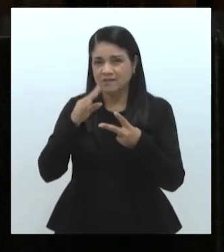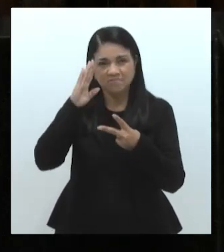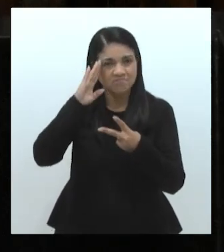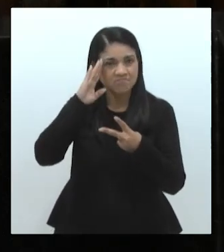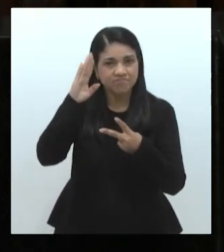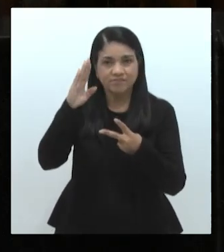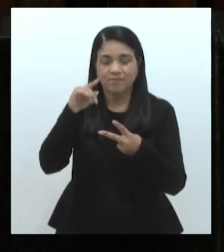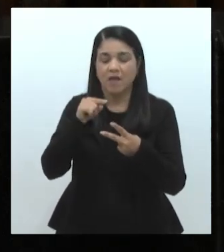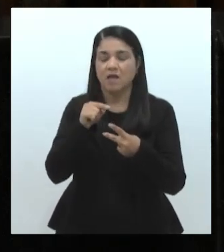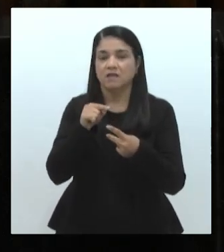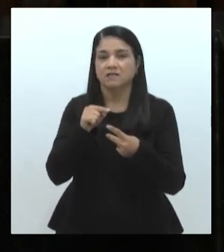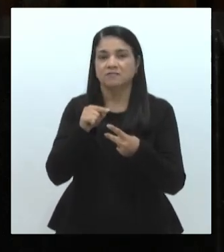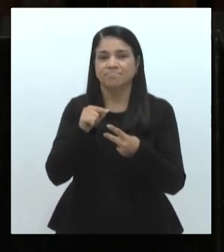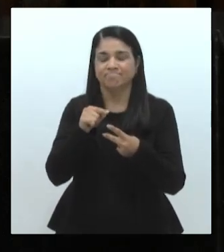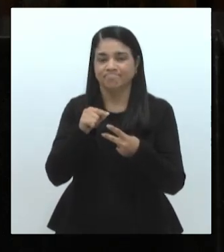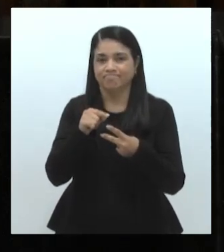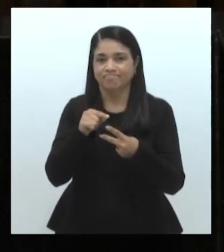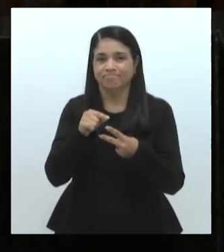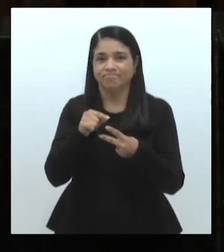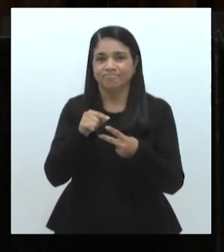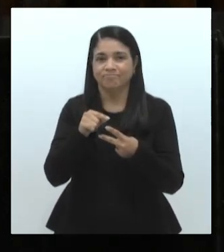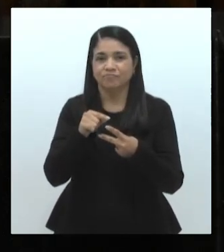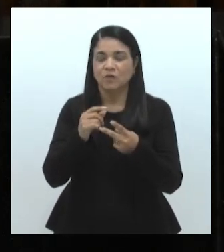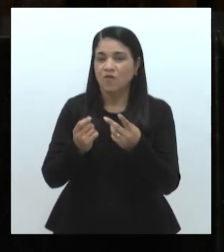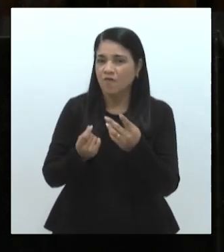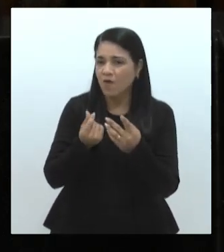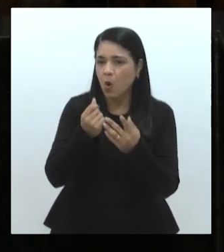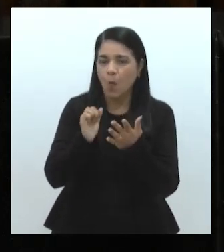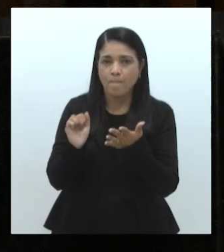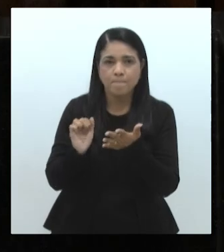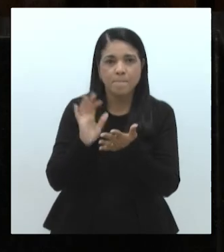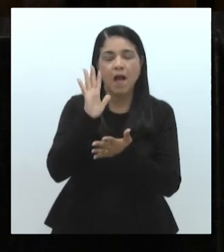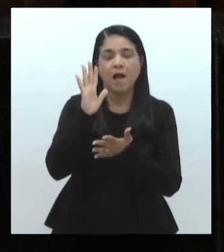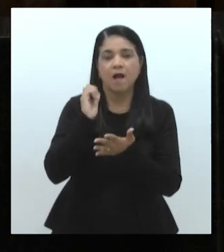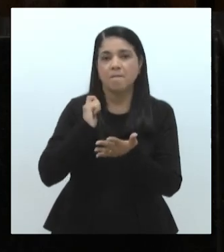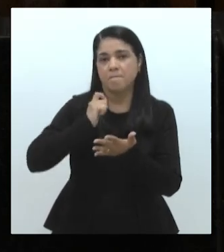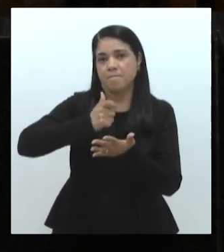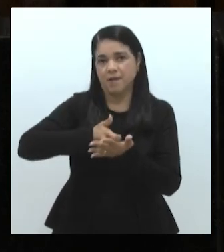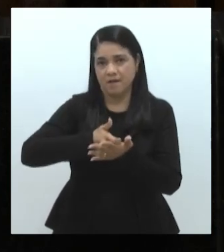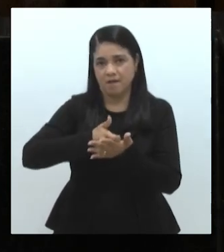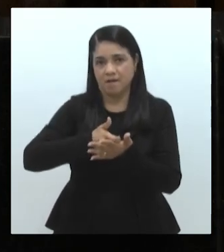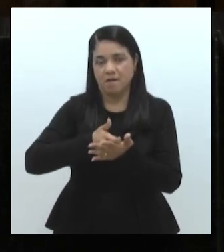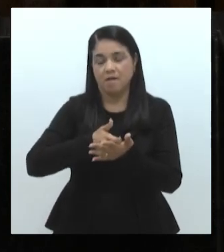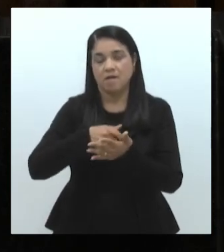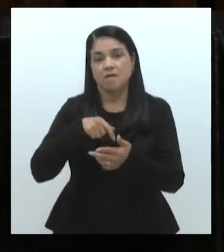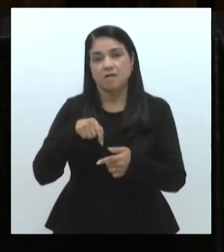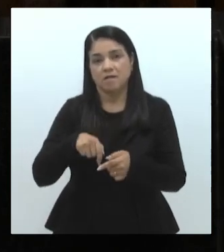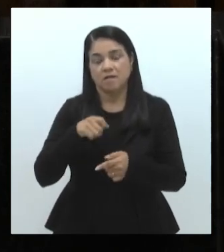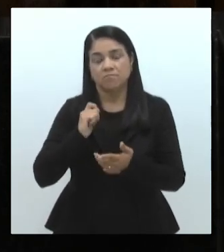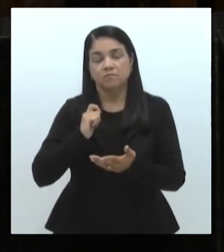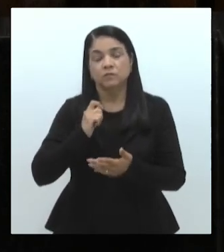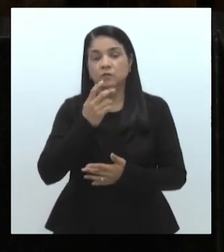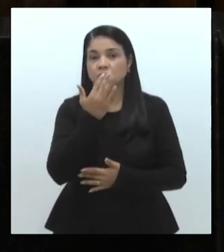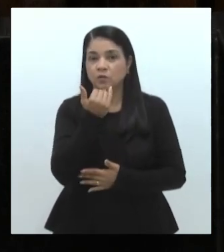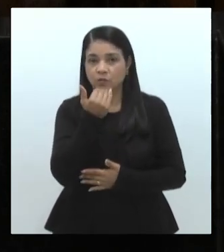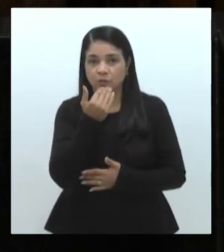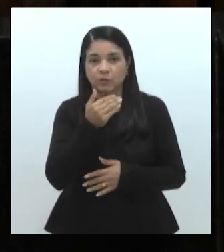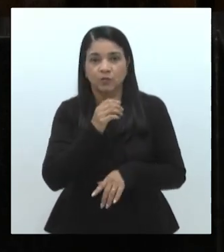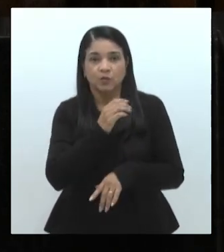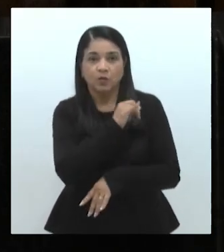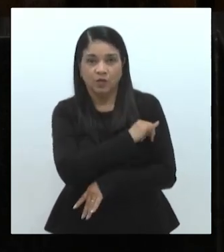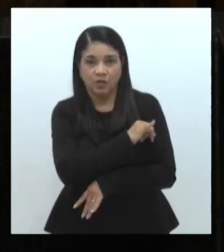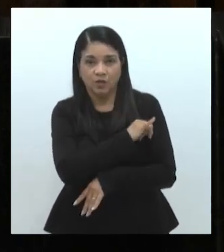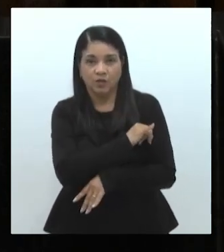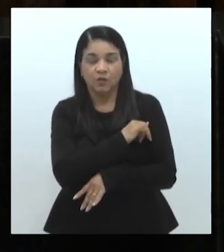contribuem de maneira chave para a alta dos preços de alimentos aqui no Rio. Então, de maneira geral, já indo